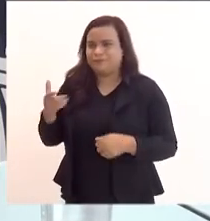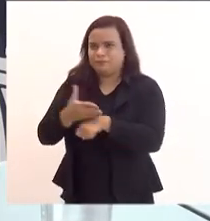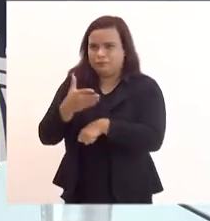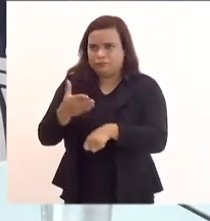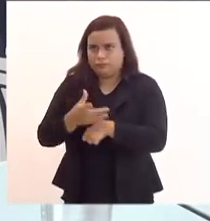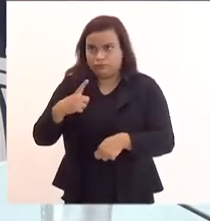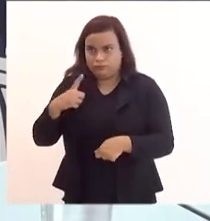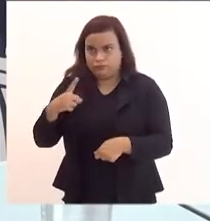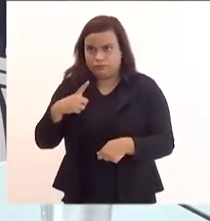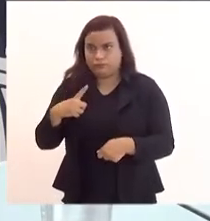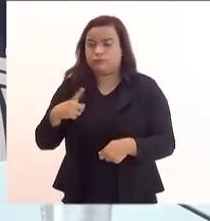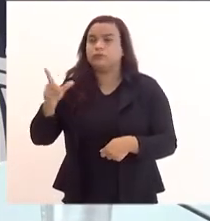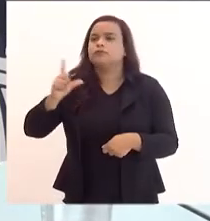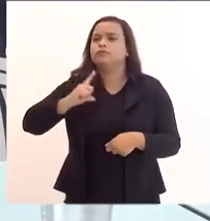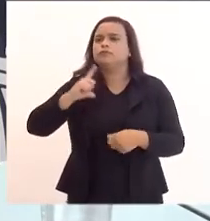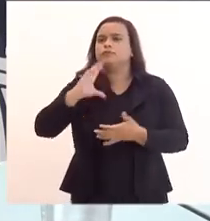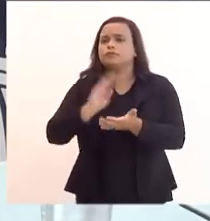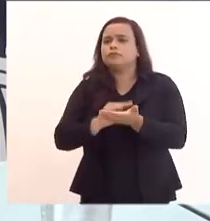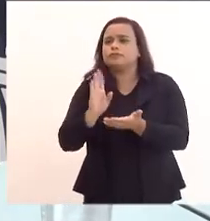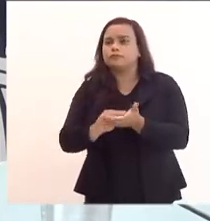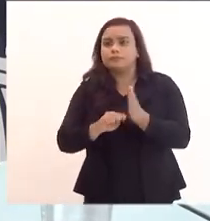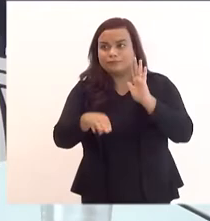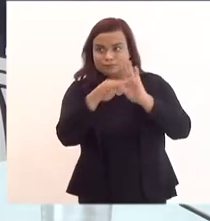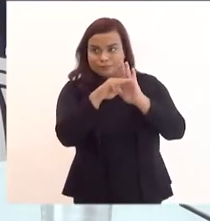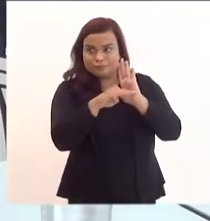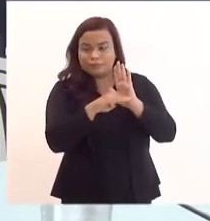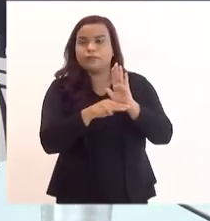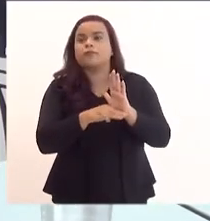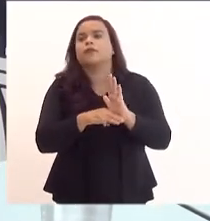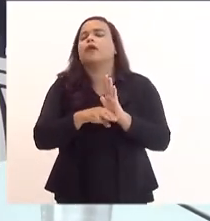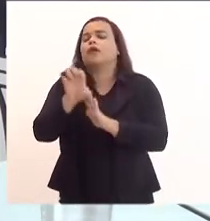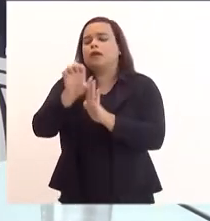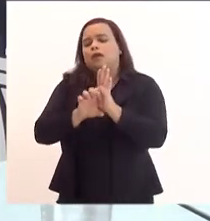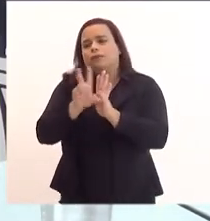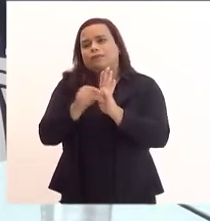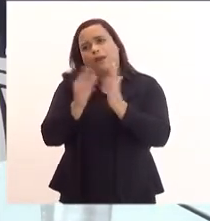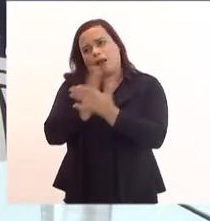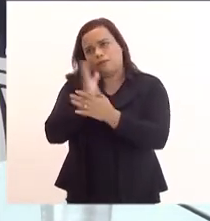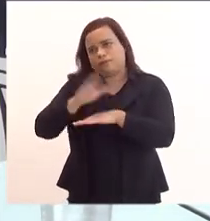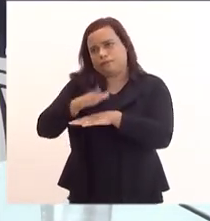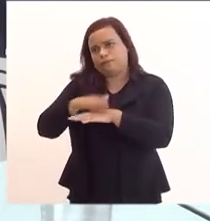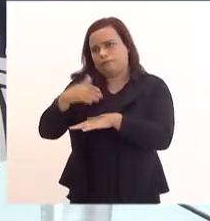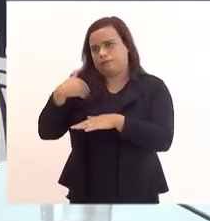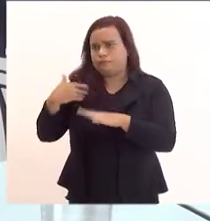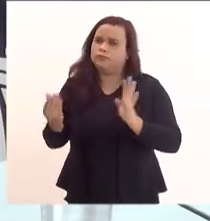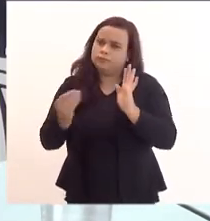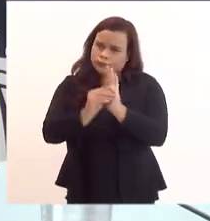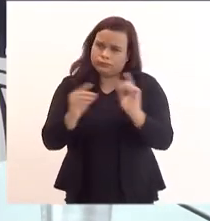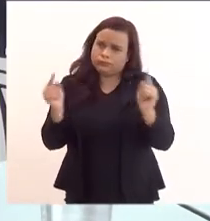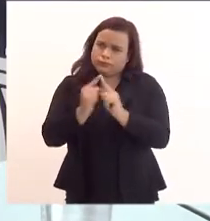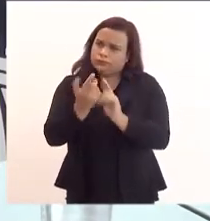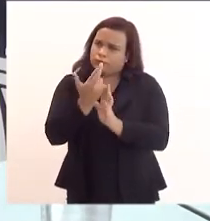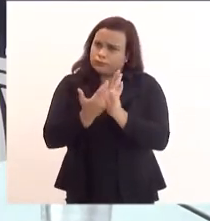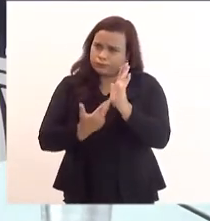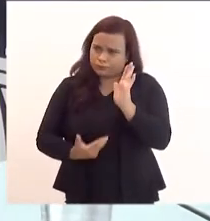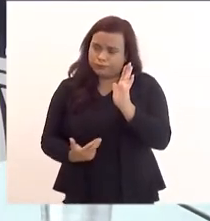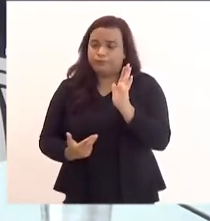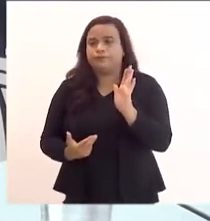ele veio à pauta e eu fiz algumas emendas, algumas redacionais e